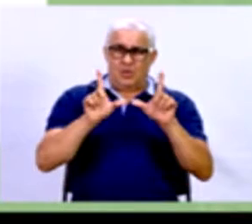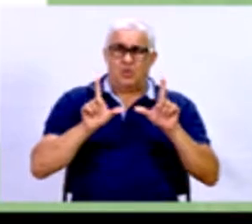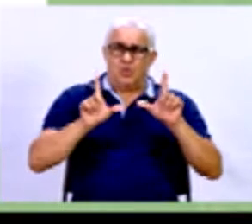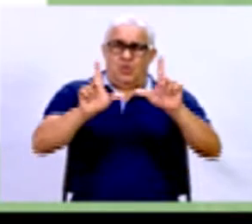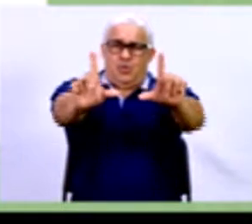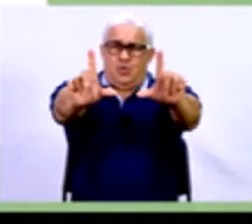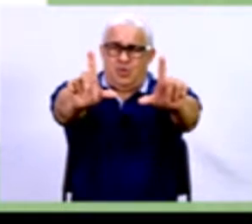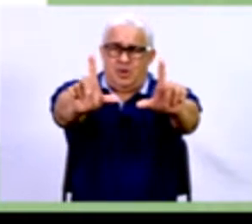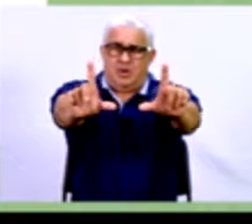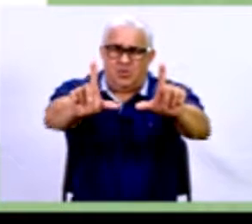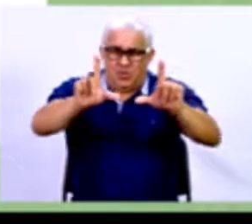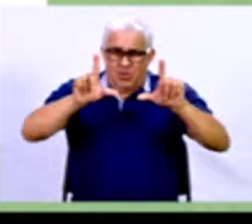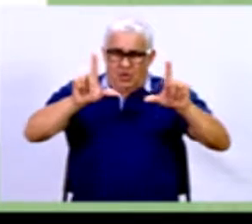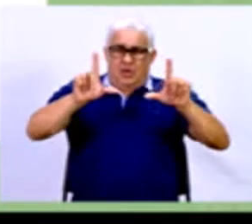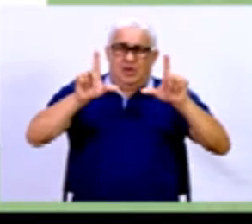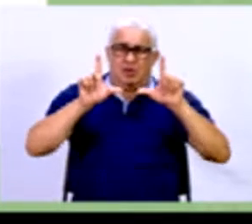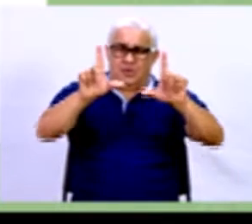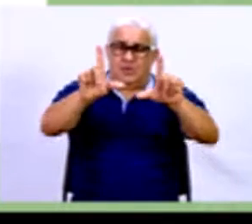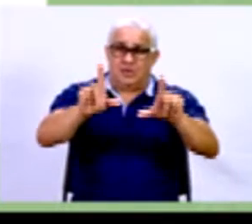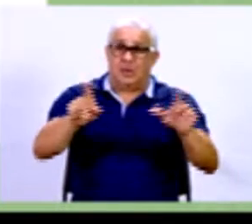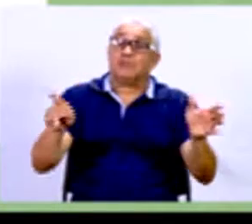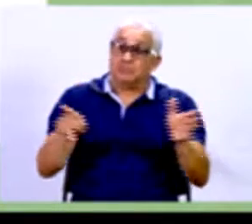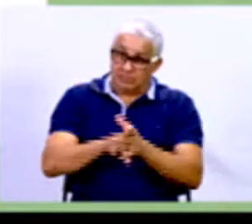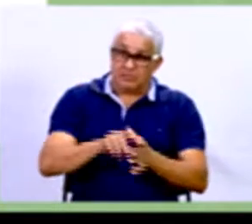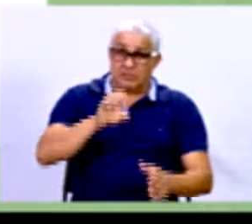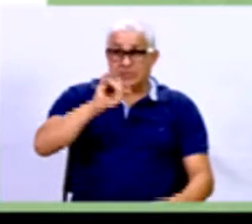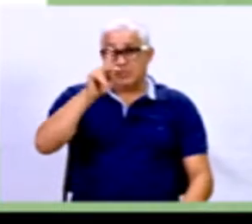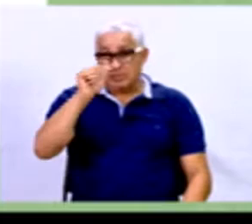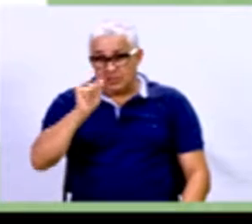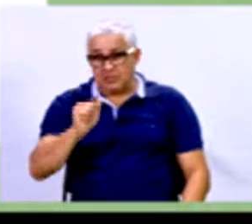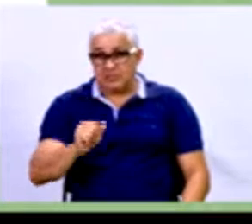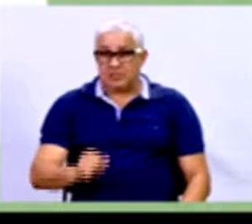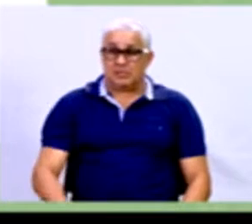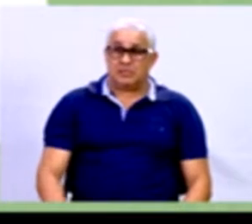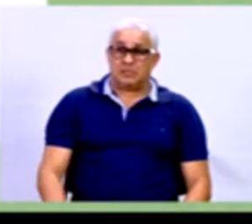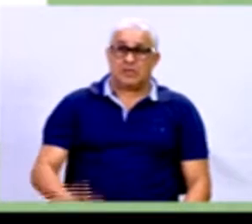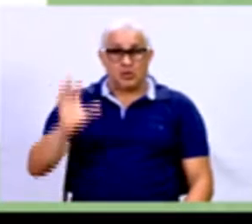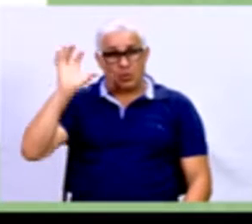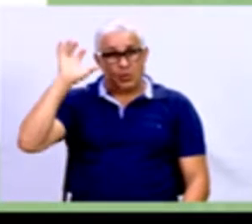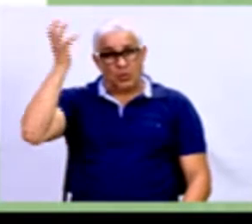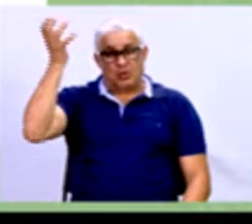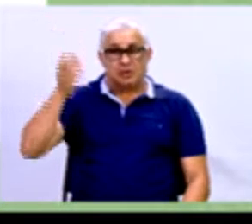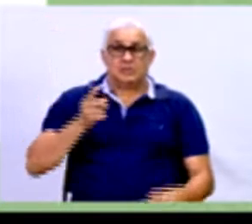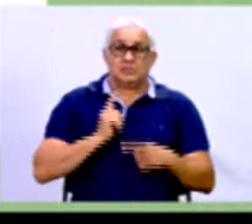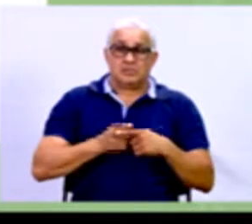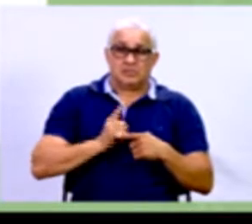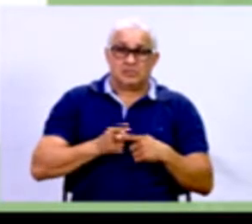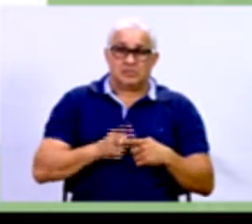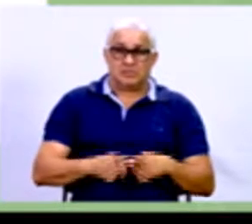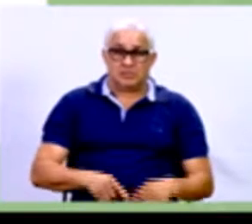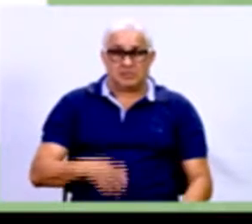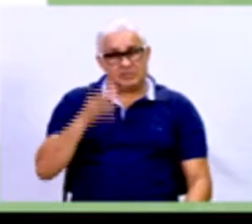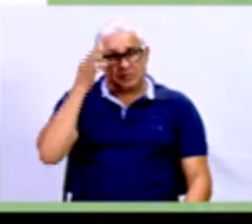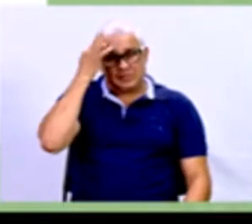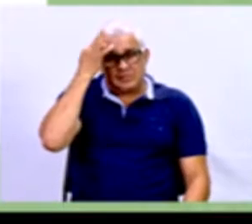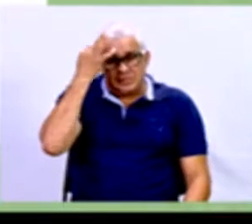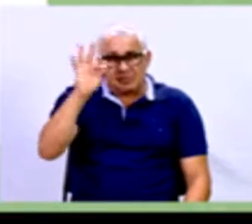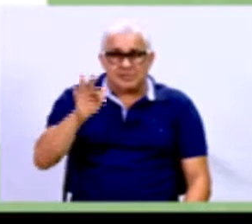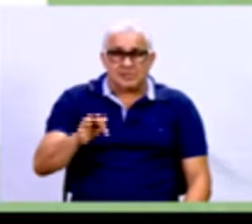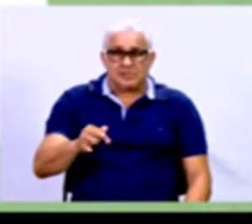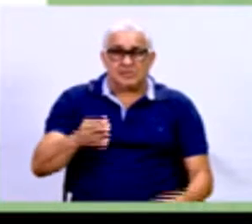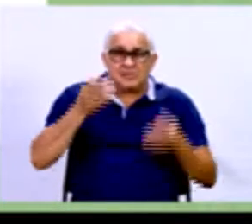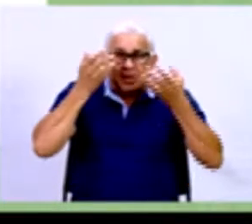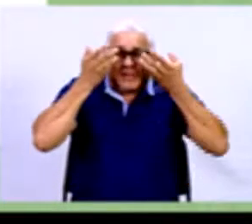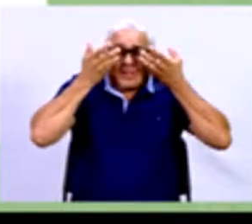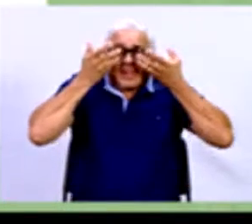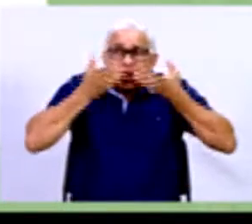seria um trabalho para a CIPA, por exemplo, de tomar uma medida para resolver esse problema. Por quê? Porque vai causar dor de cabeça, vista